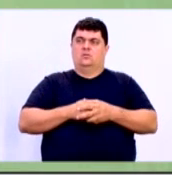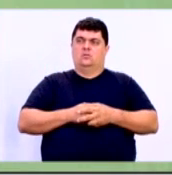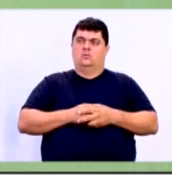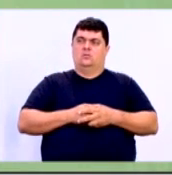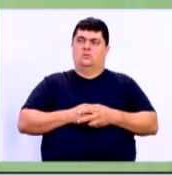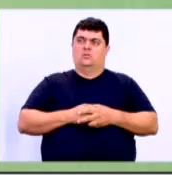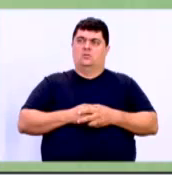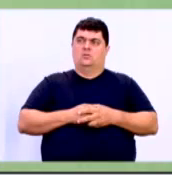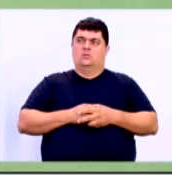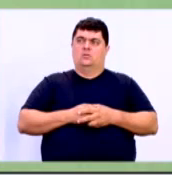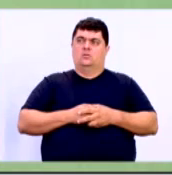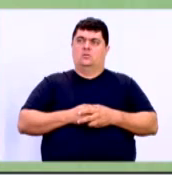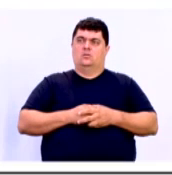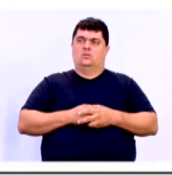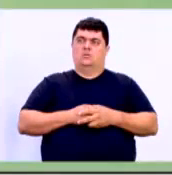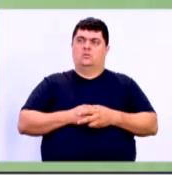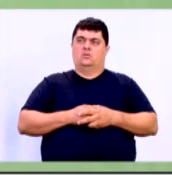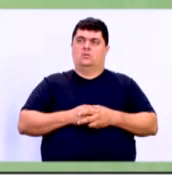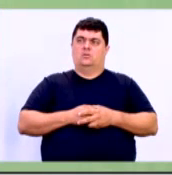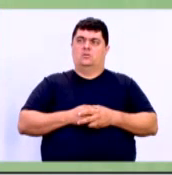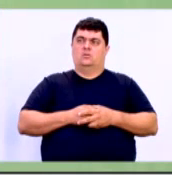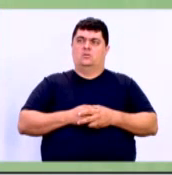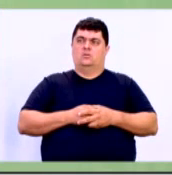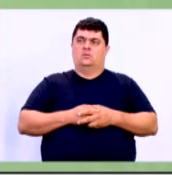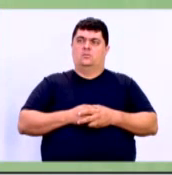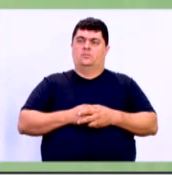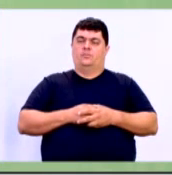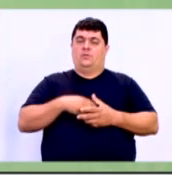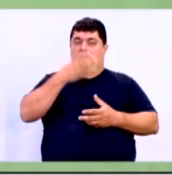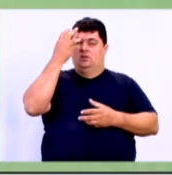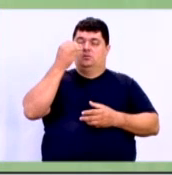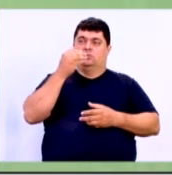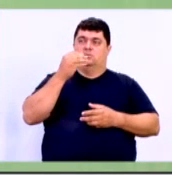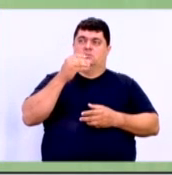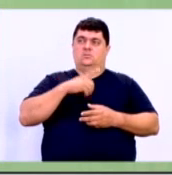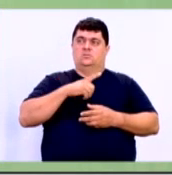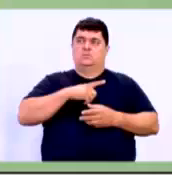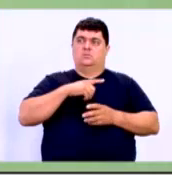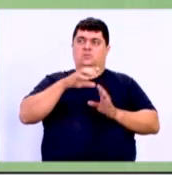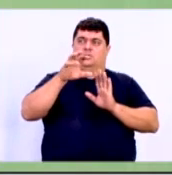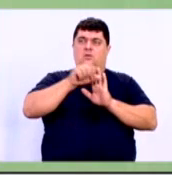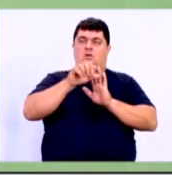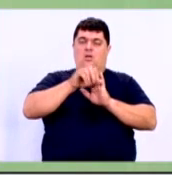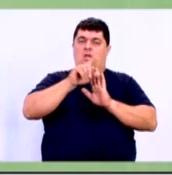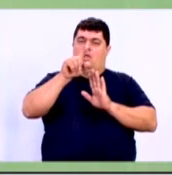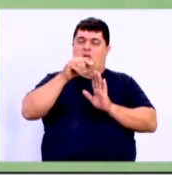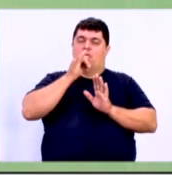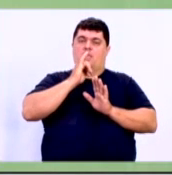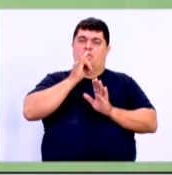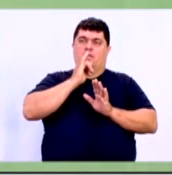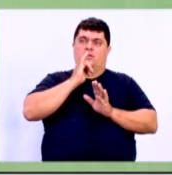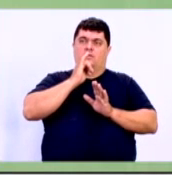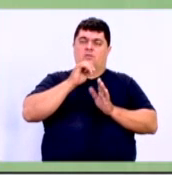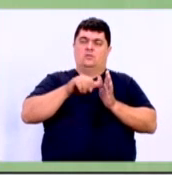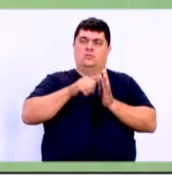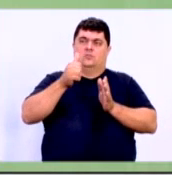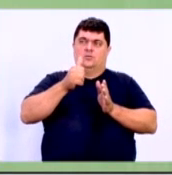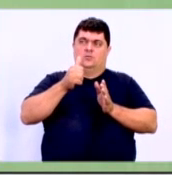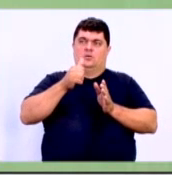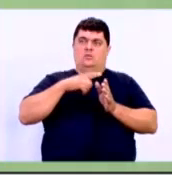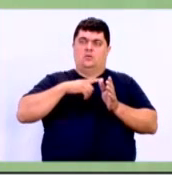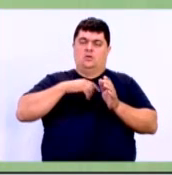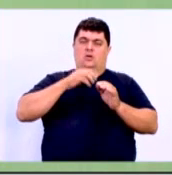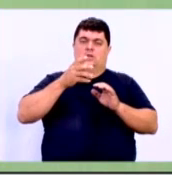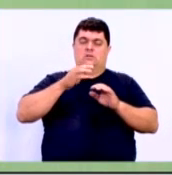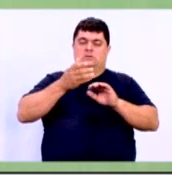falar um ponto. Nós estamos verificando o custo por absorção, é o exemplo que eu estou fazendo. E o primeiro passo, então, é separar o que